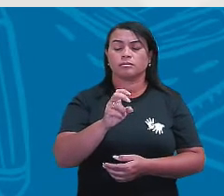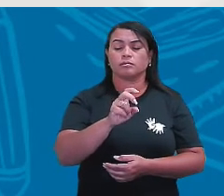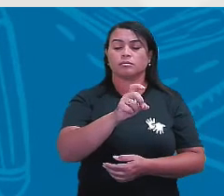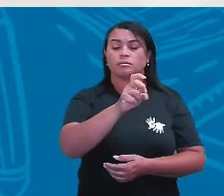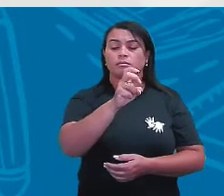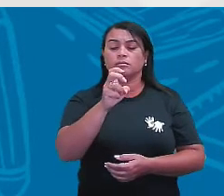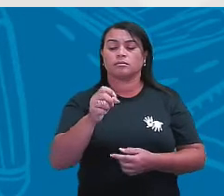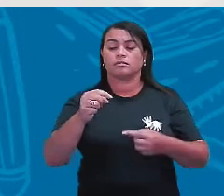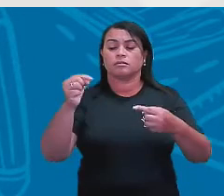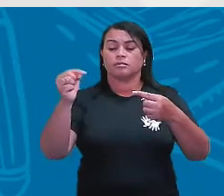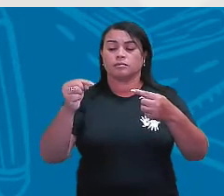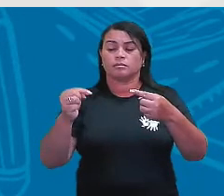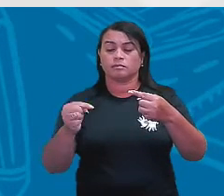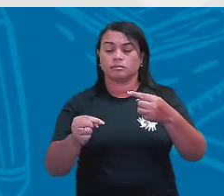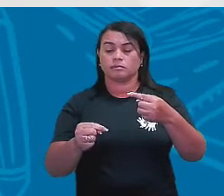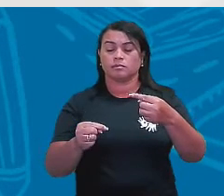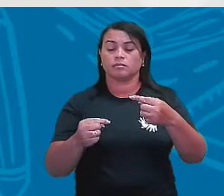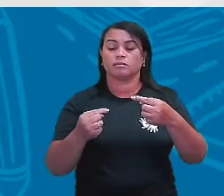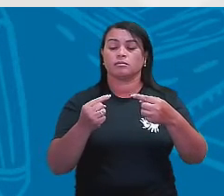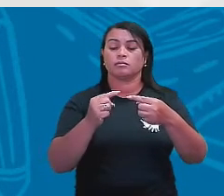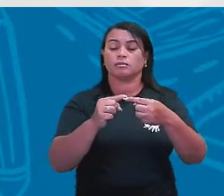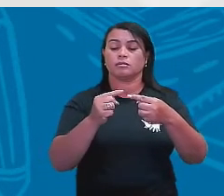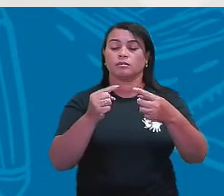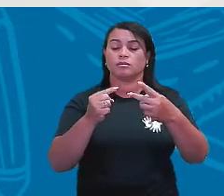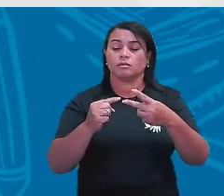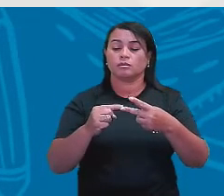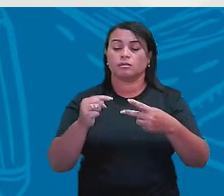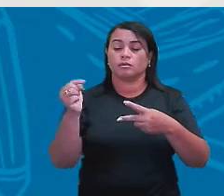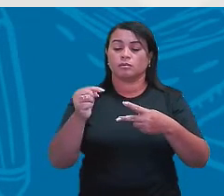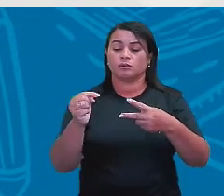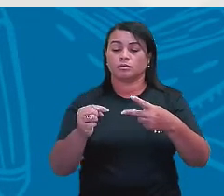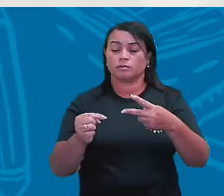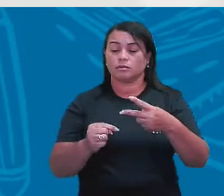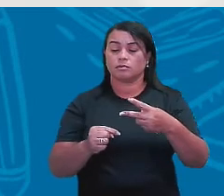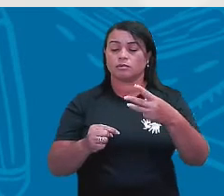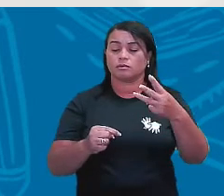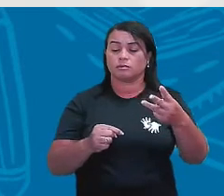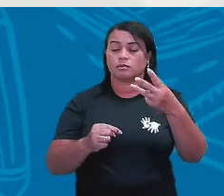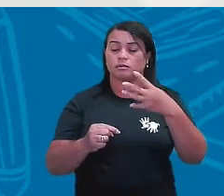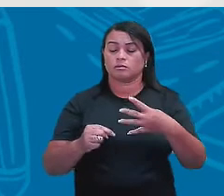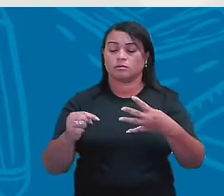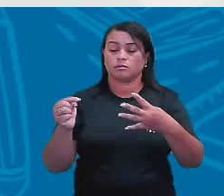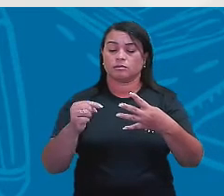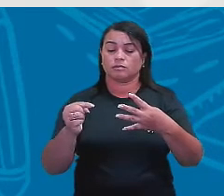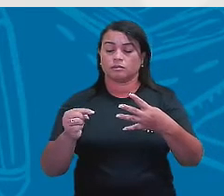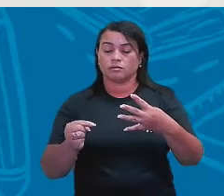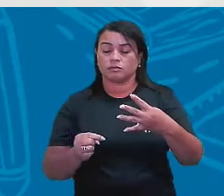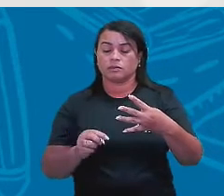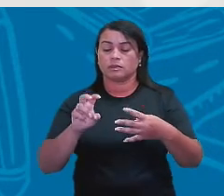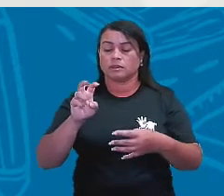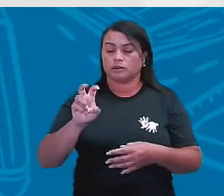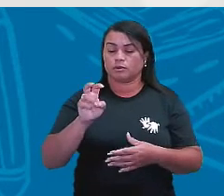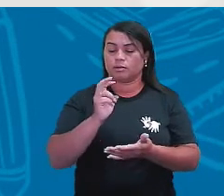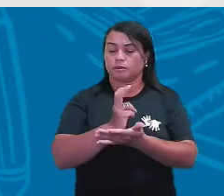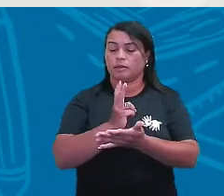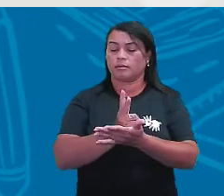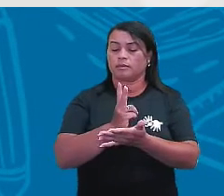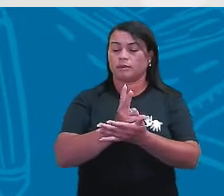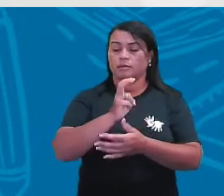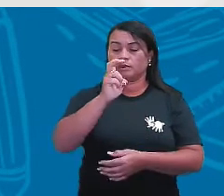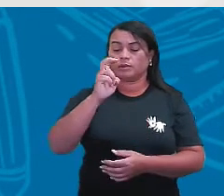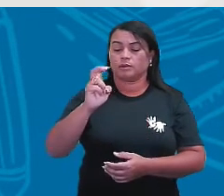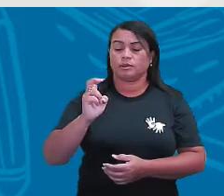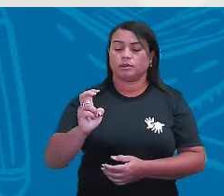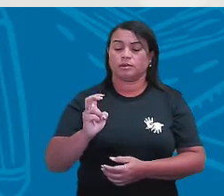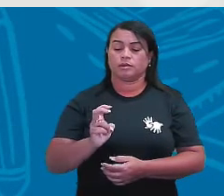1 para o 2, 5 tracinhos. Do 3 para o 4, vai ter 5 tracinhos também.